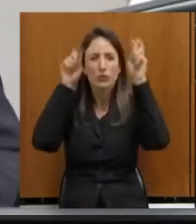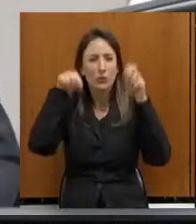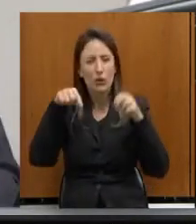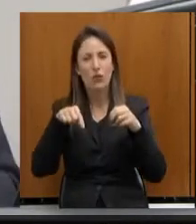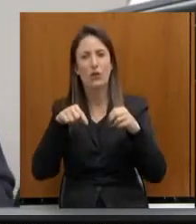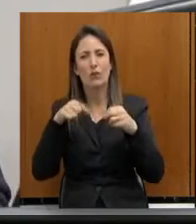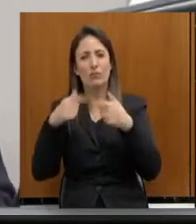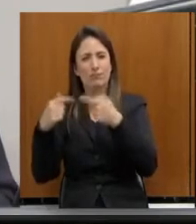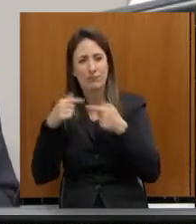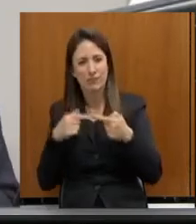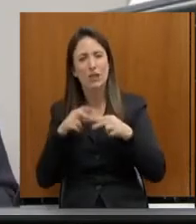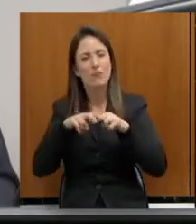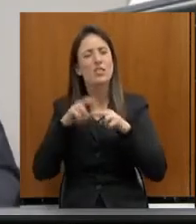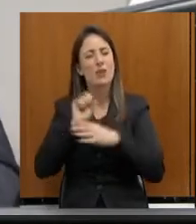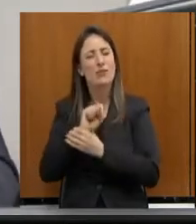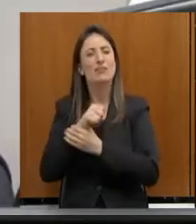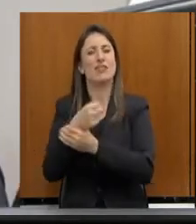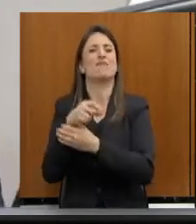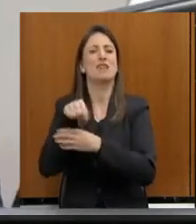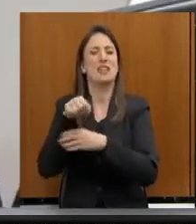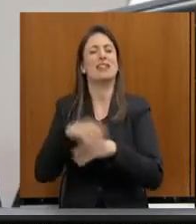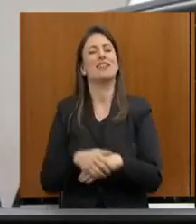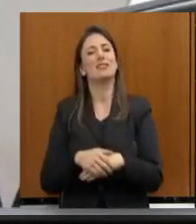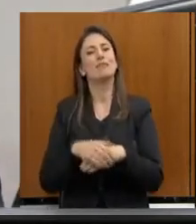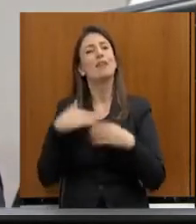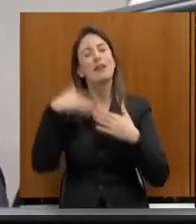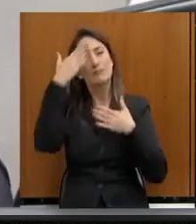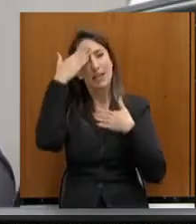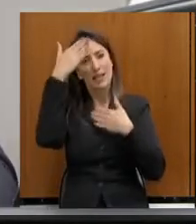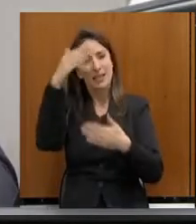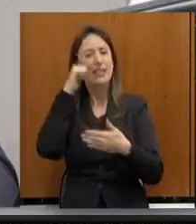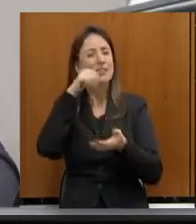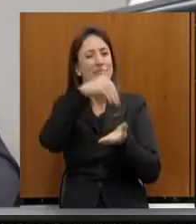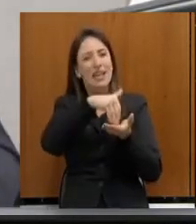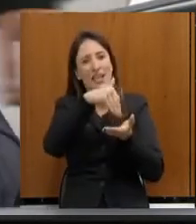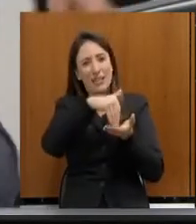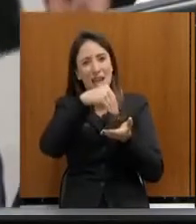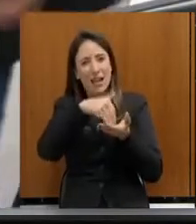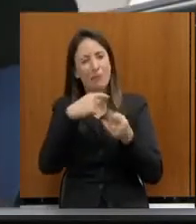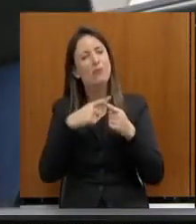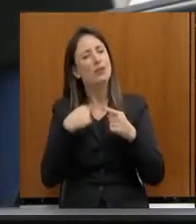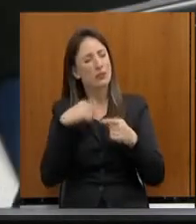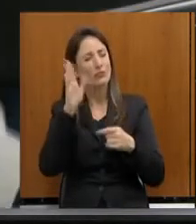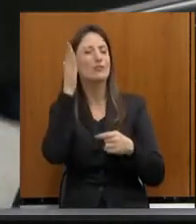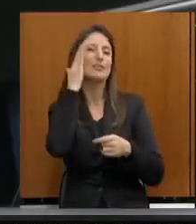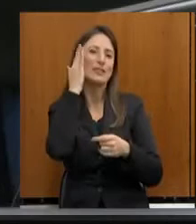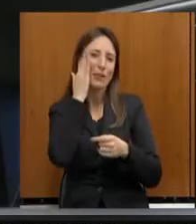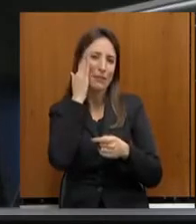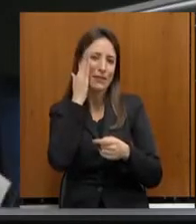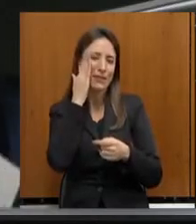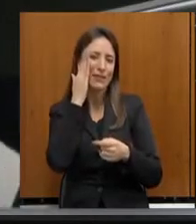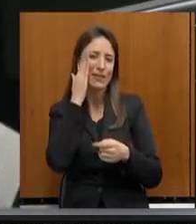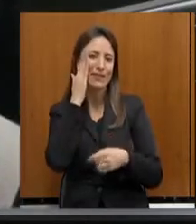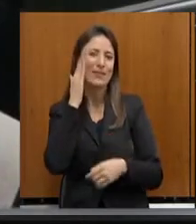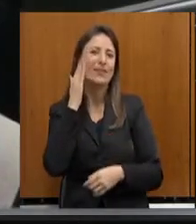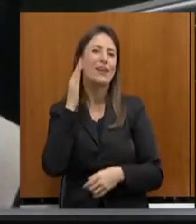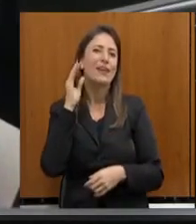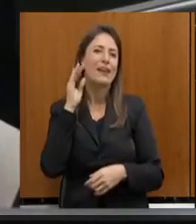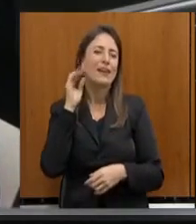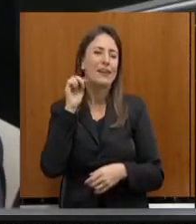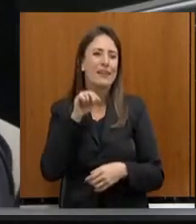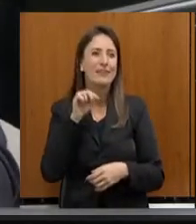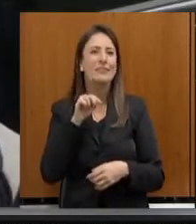isso que eu defendo nessa casa nos ativos e agradeço a secretária porque eu sabia que essa seria aí